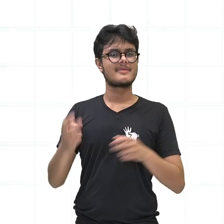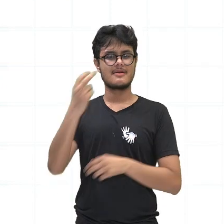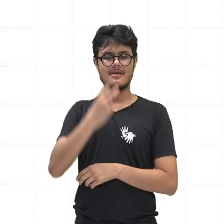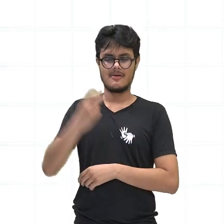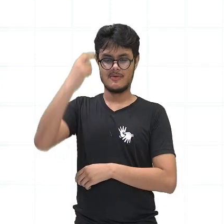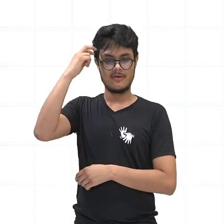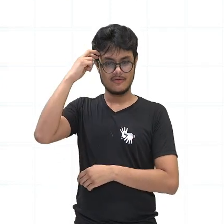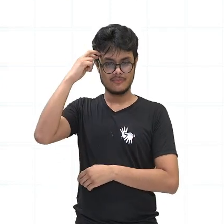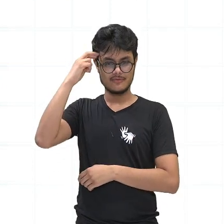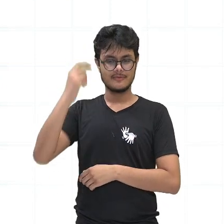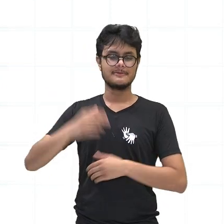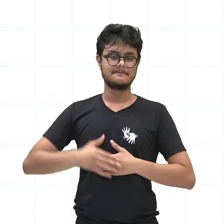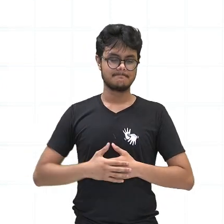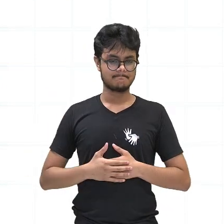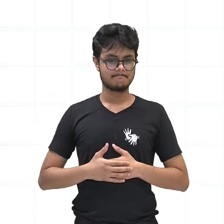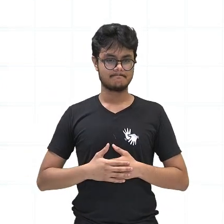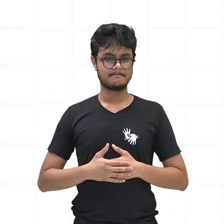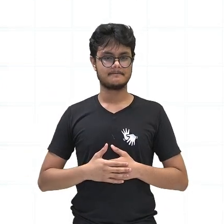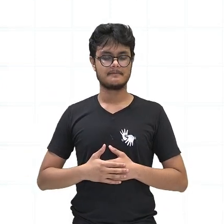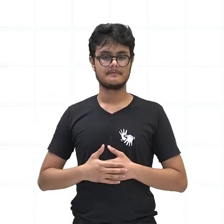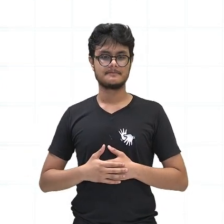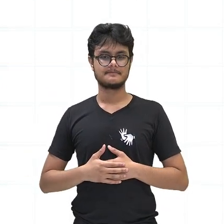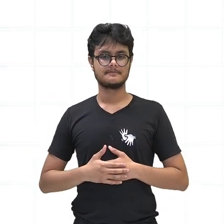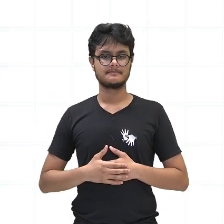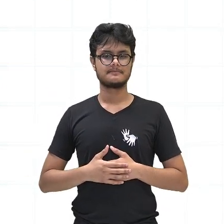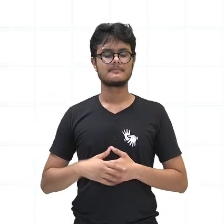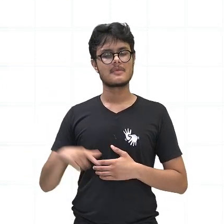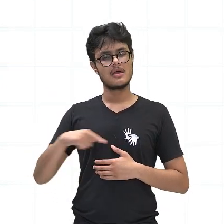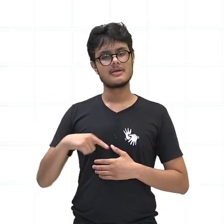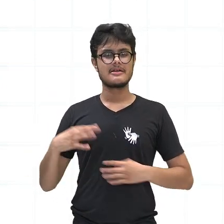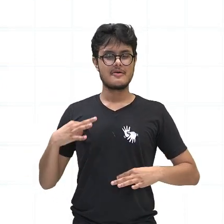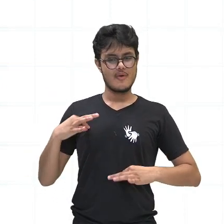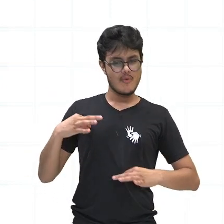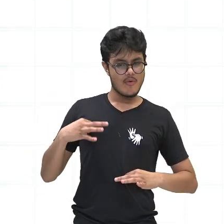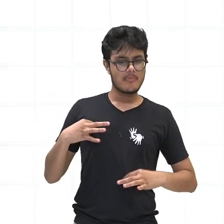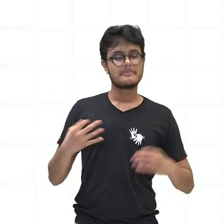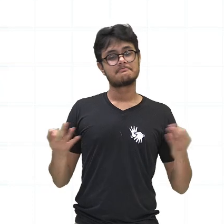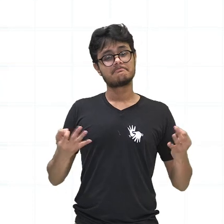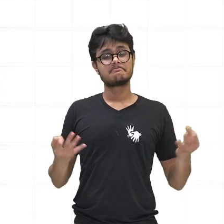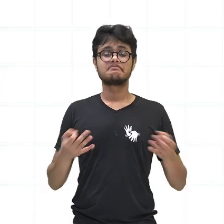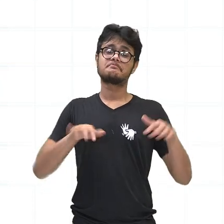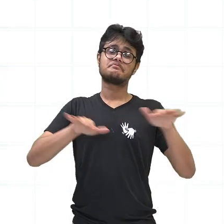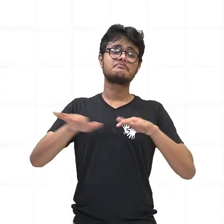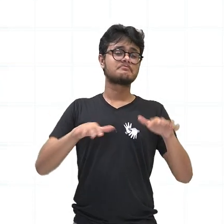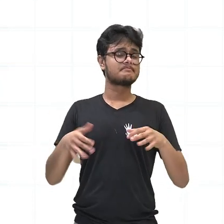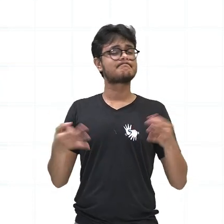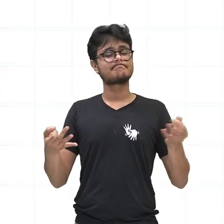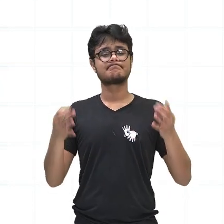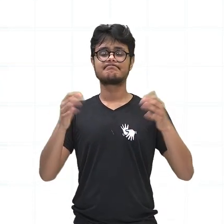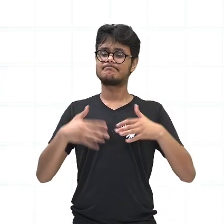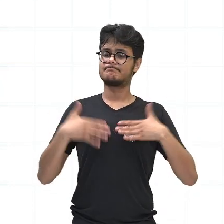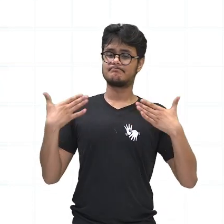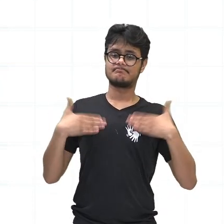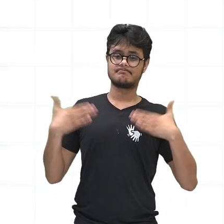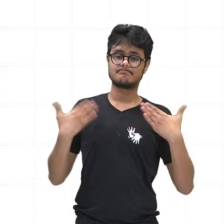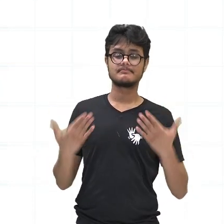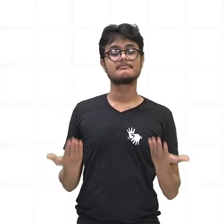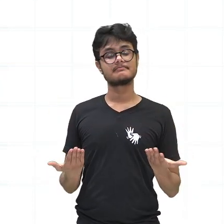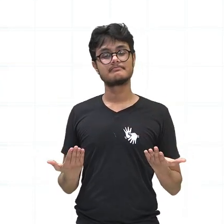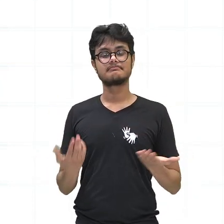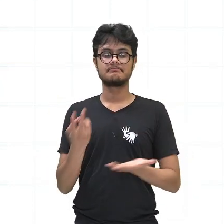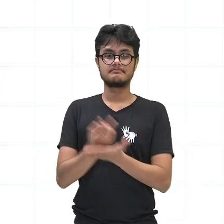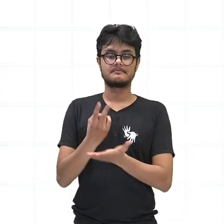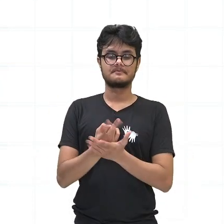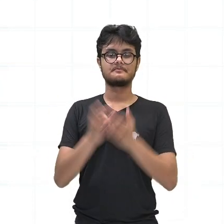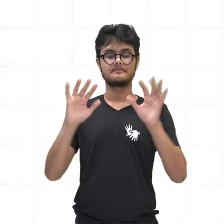cultura do México, apresentando trajes vibrantes e movimentos animados. O folclore mexicano é uma celebração